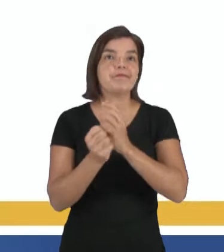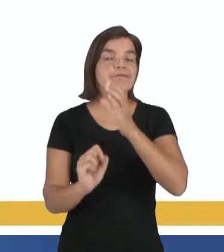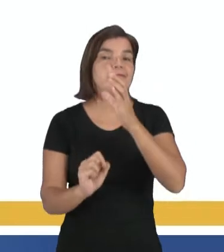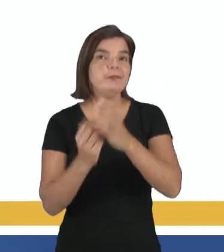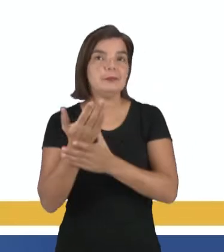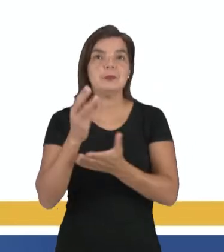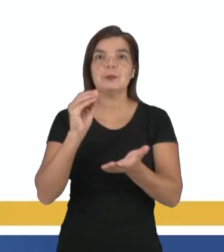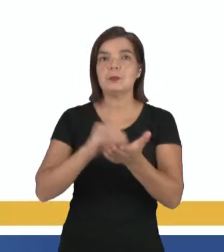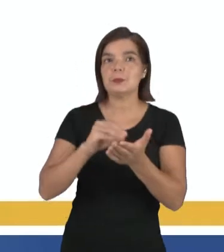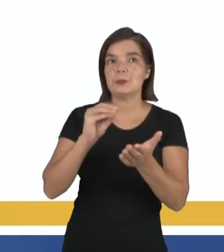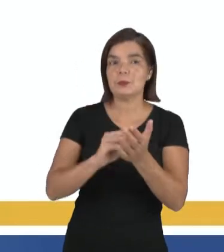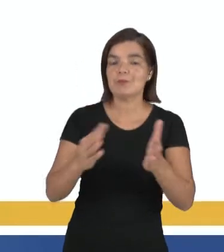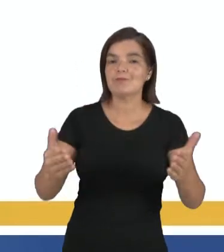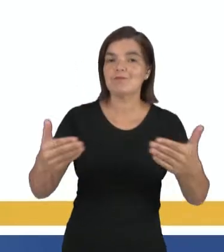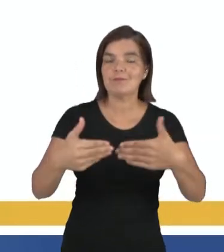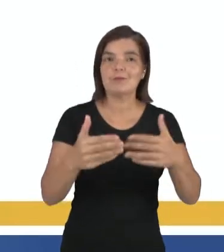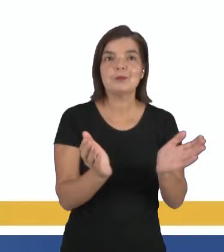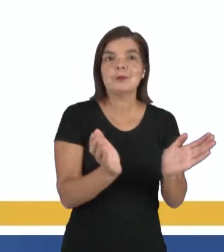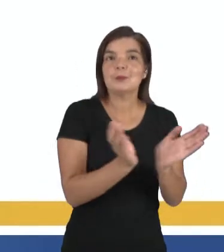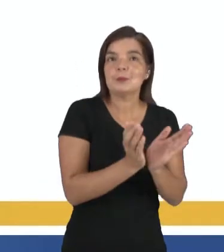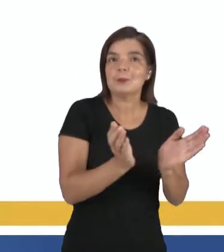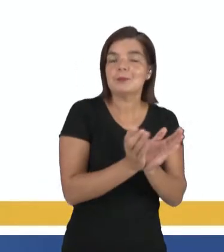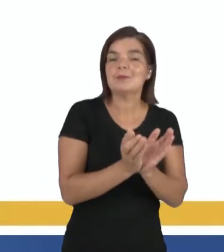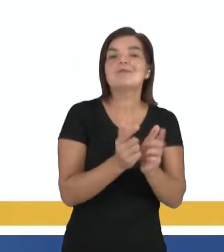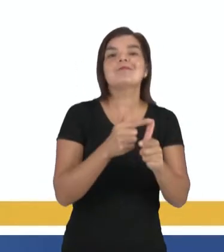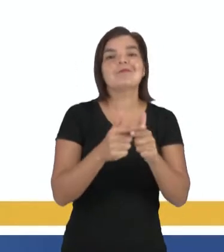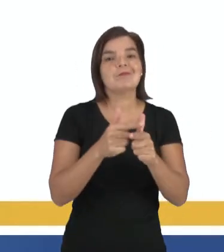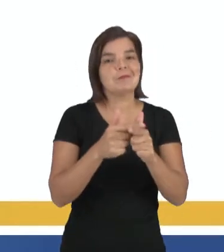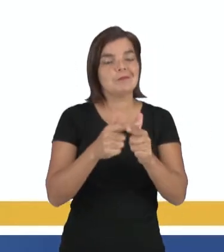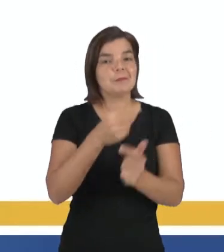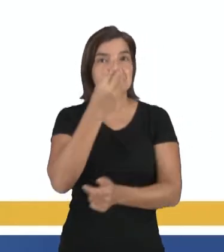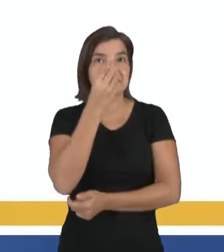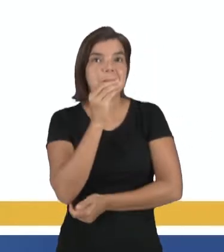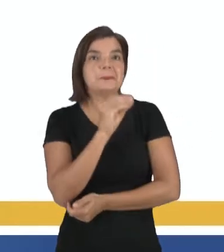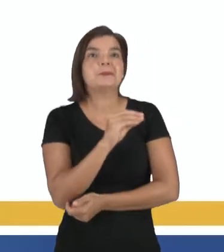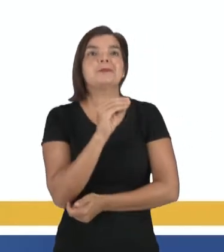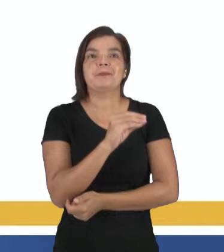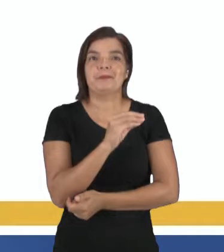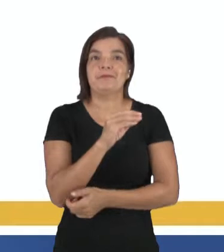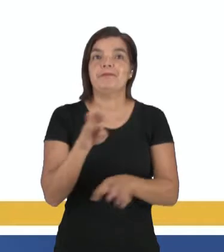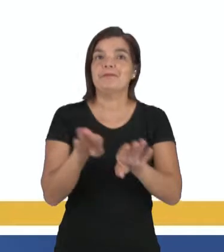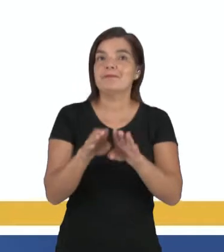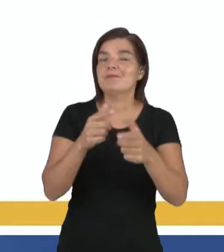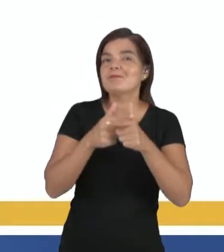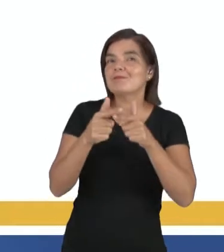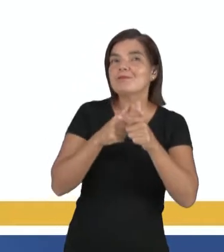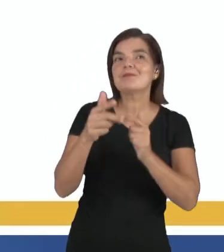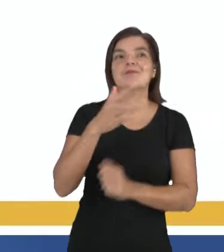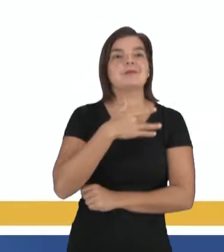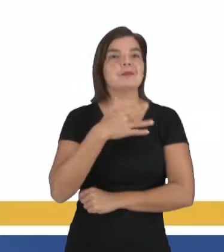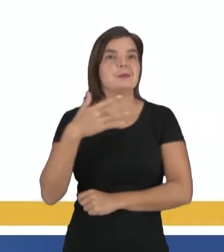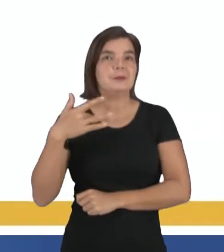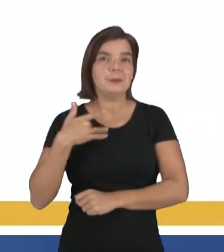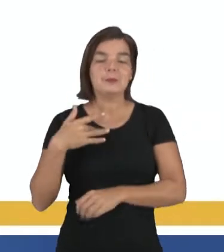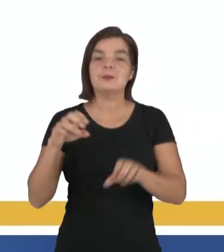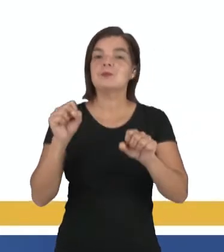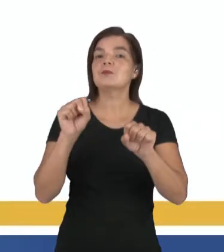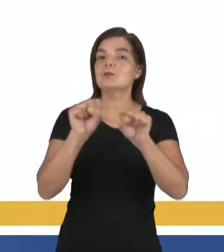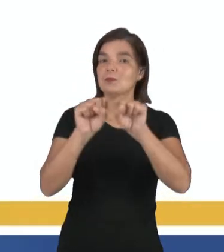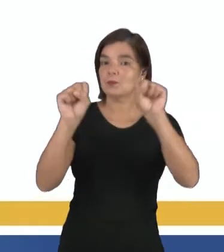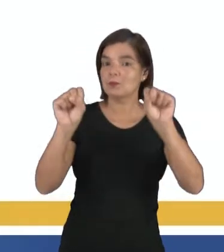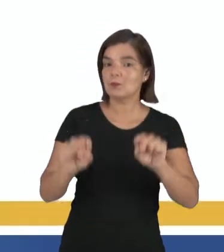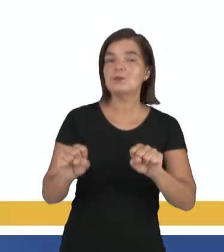que surge diante da falta de acolhida entre os grupos e da consequente discriminação. A introdução de novos problemas de